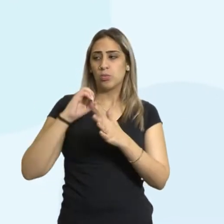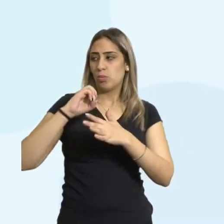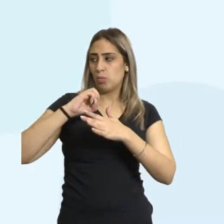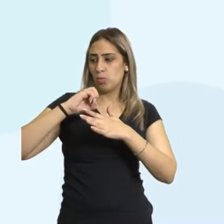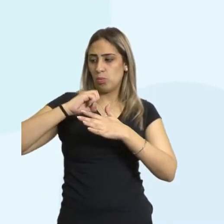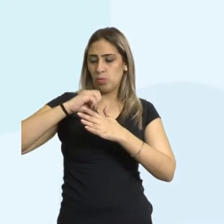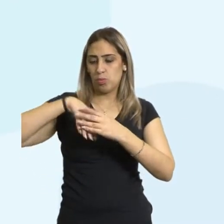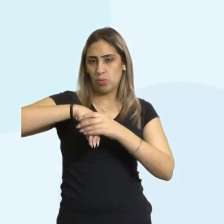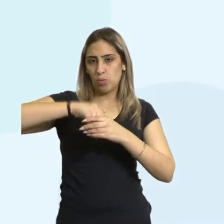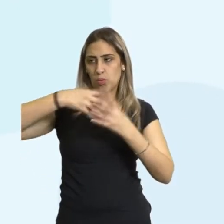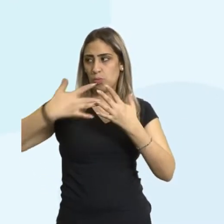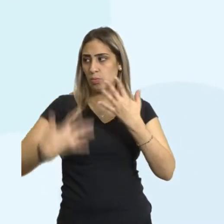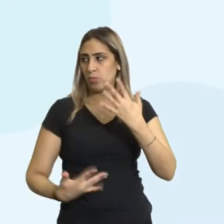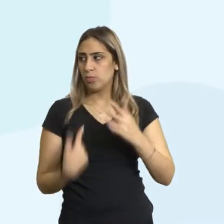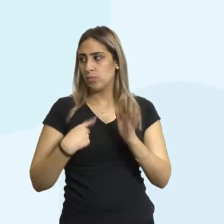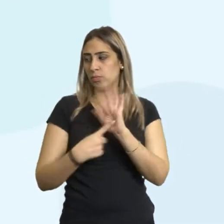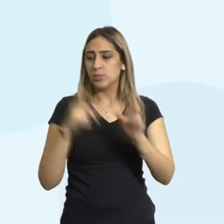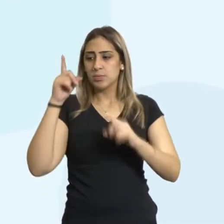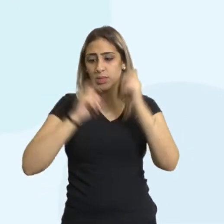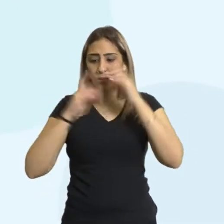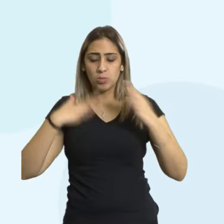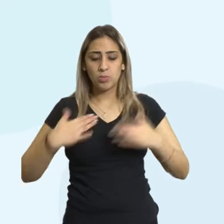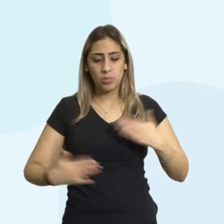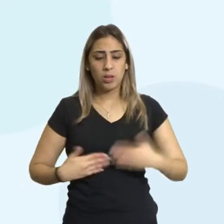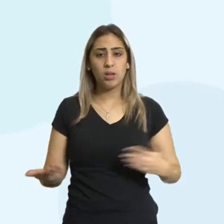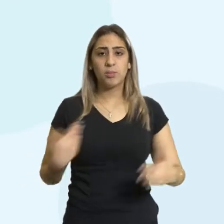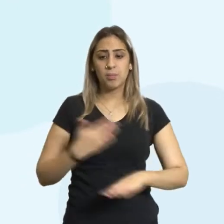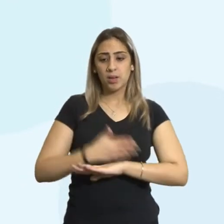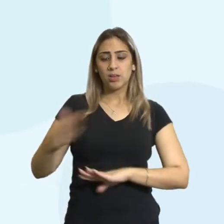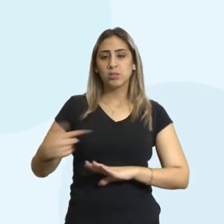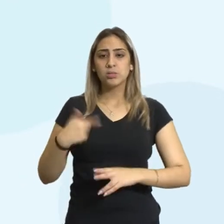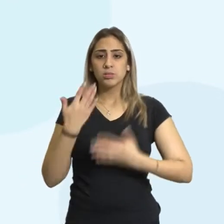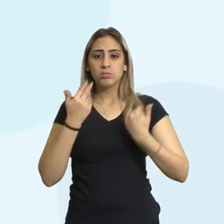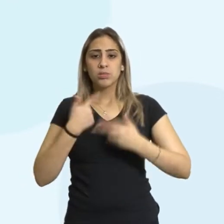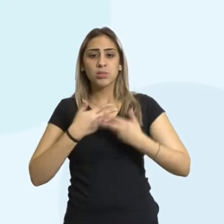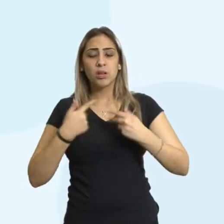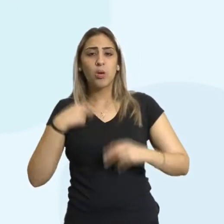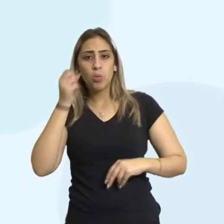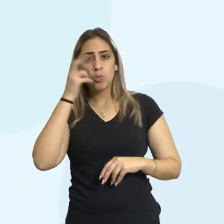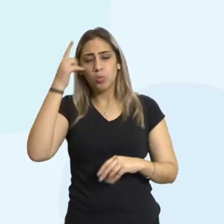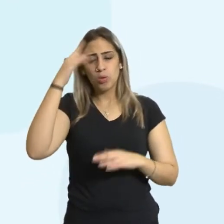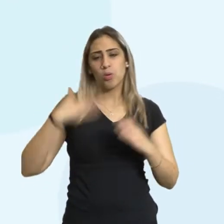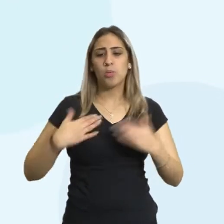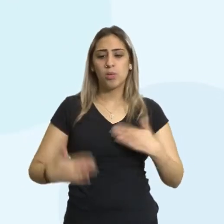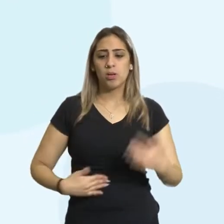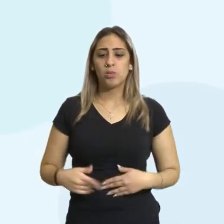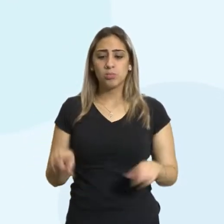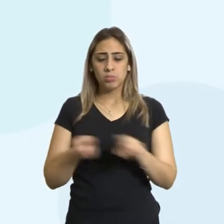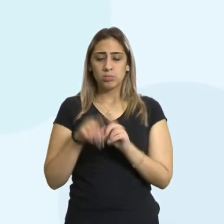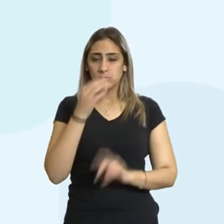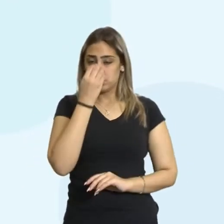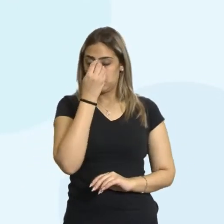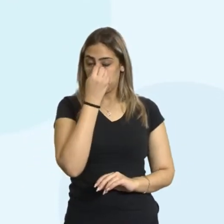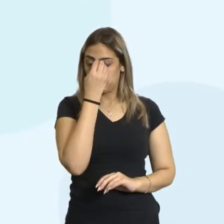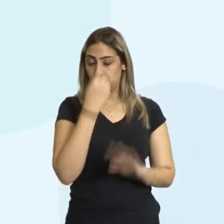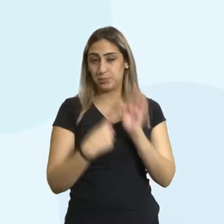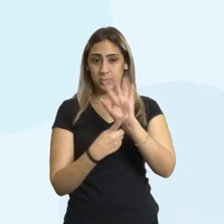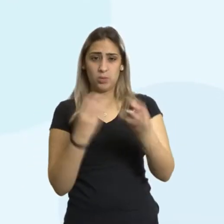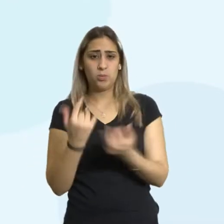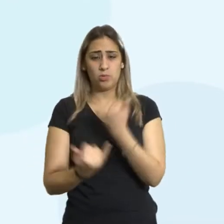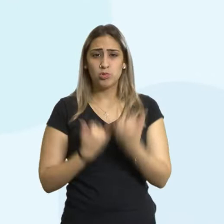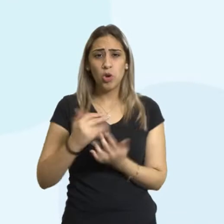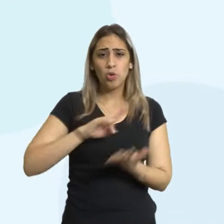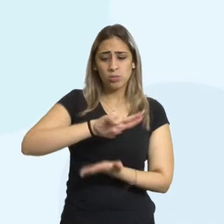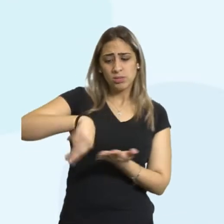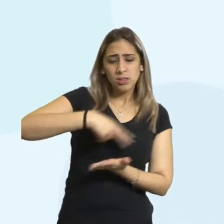manifestações de linguagens onde expressão corporal a partir dos elementos da cultura corporal que se apresentam como os jogos